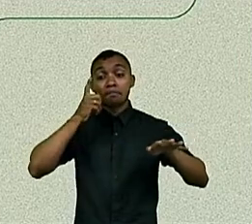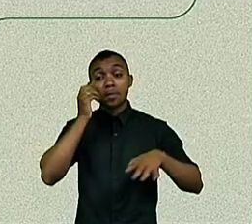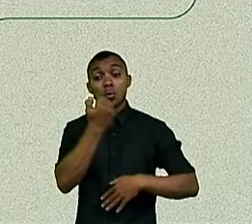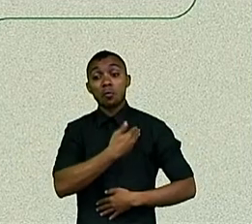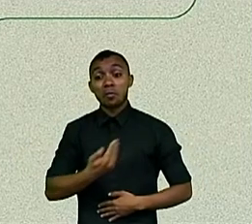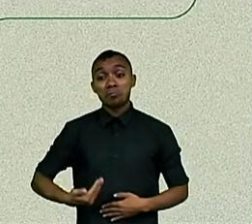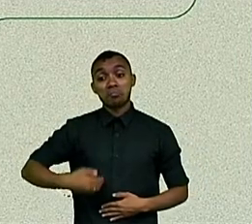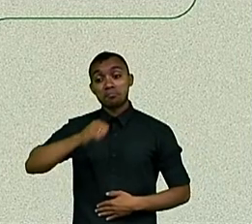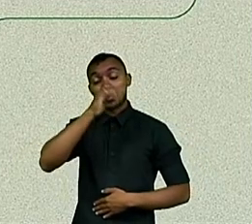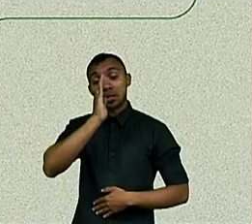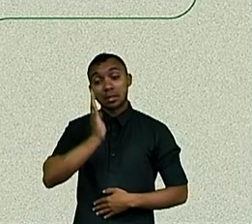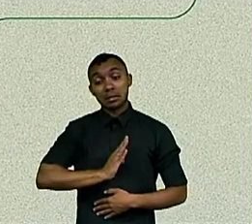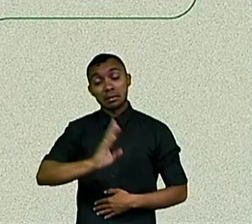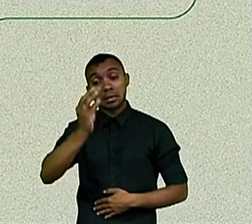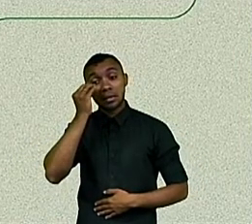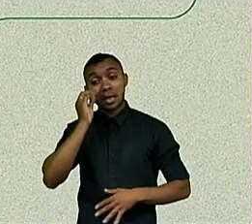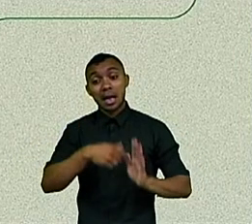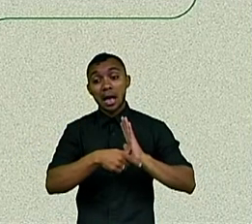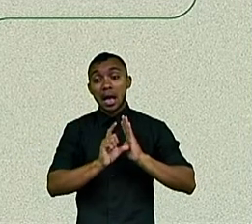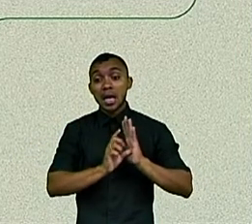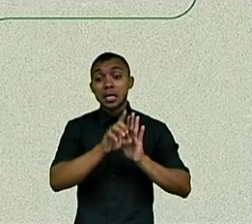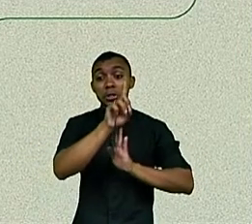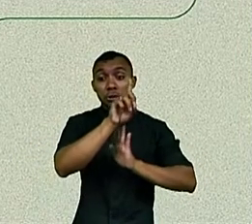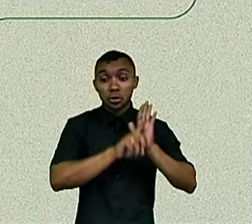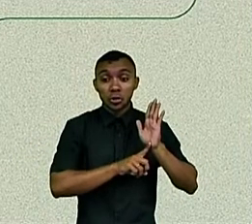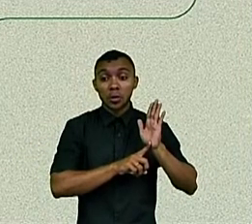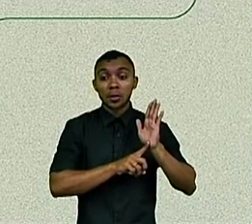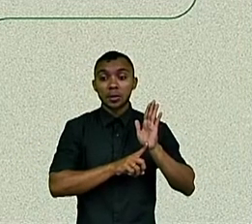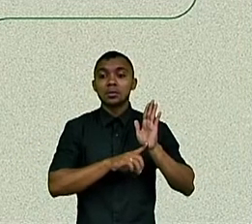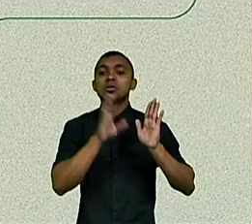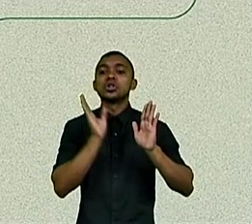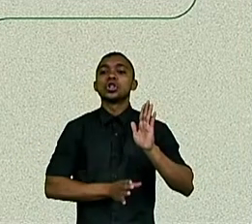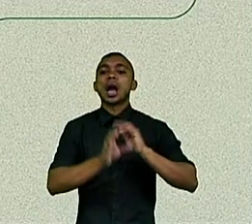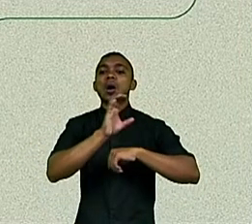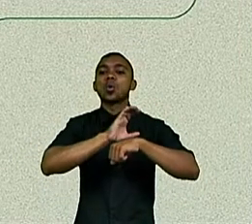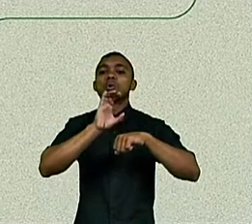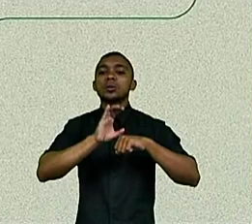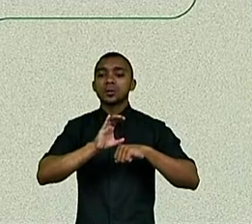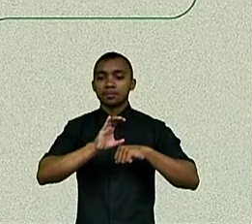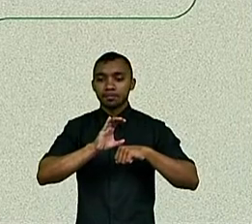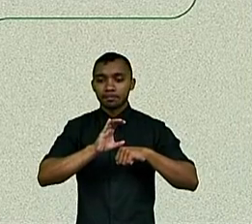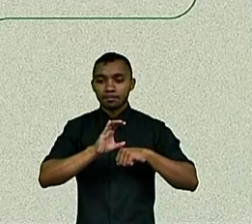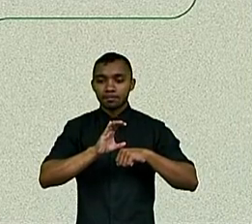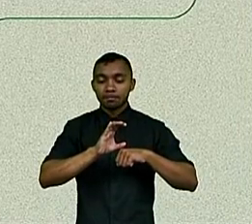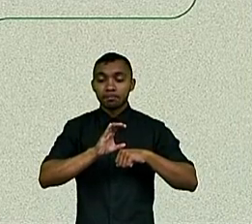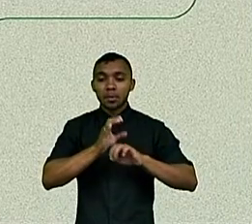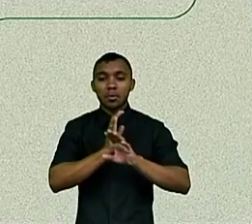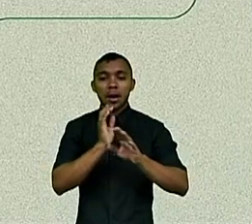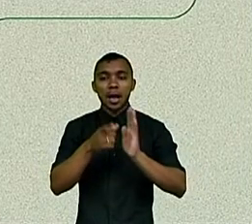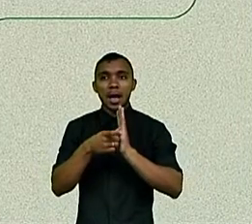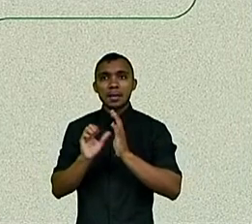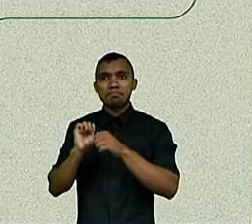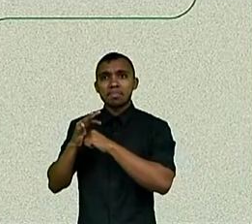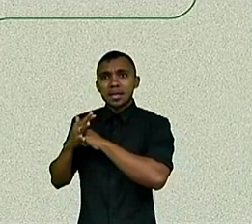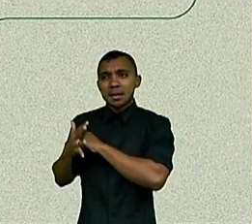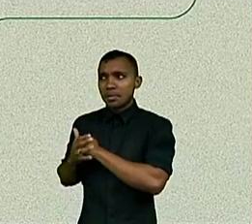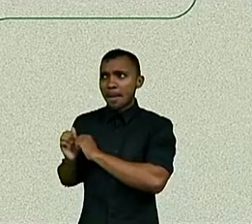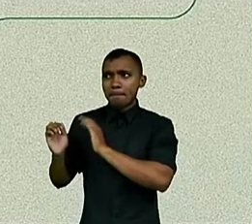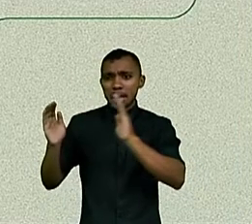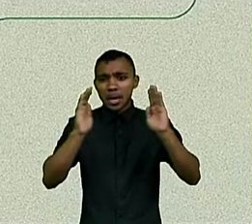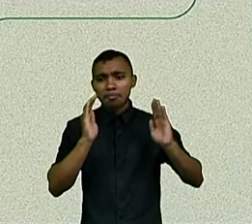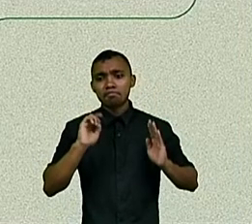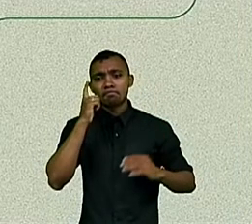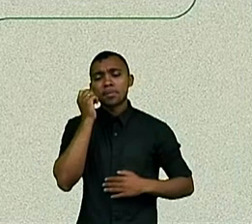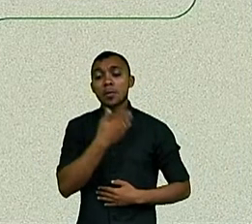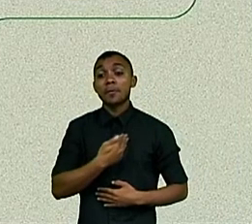né um direito constitucional durante a pandemia o estado brasileiro ele